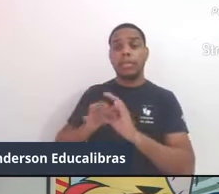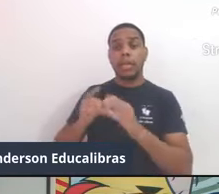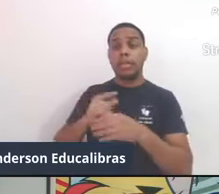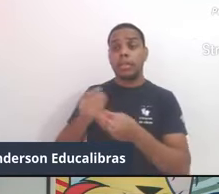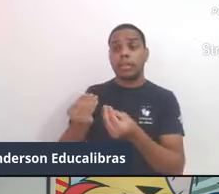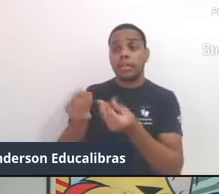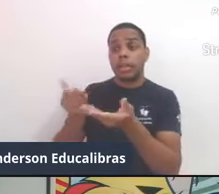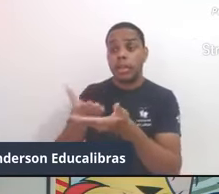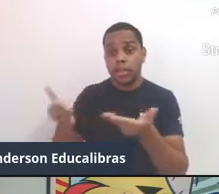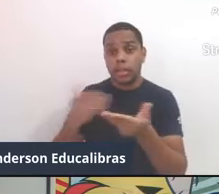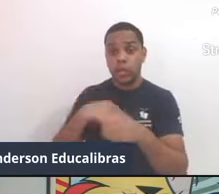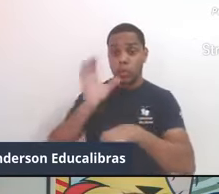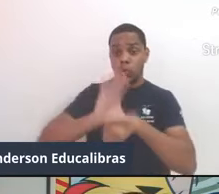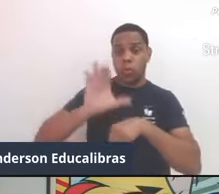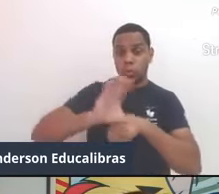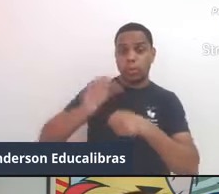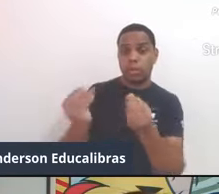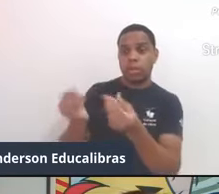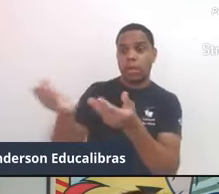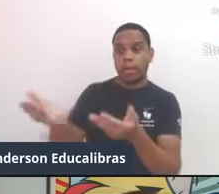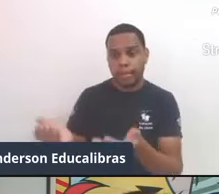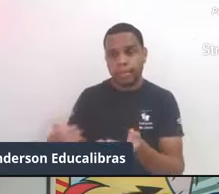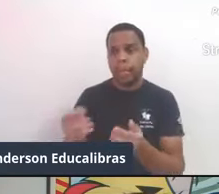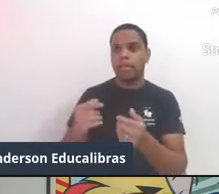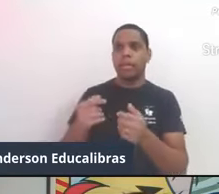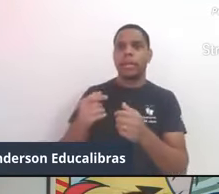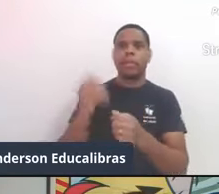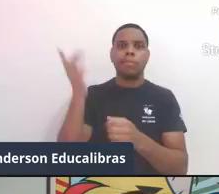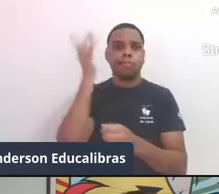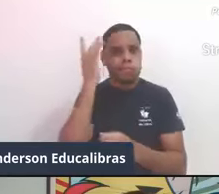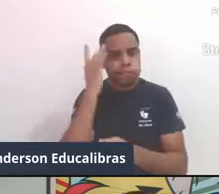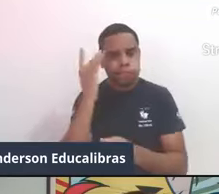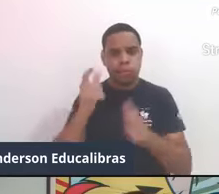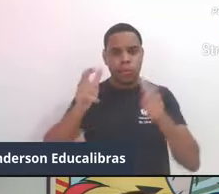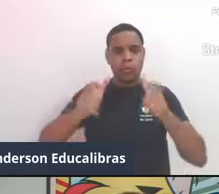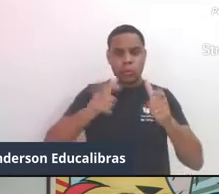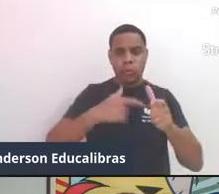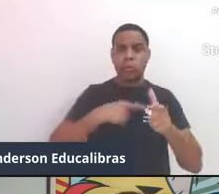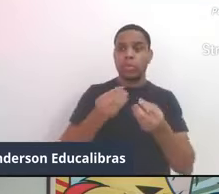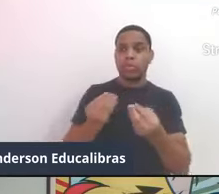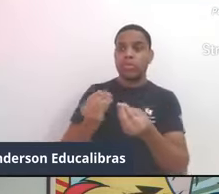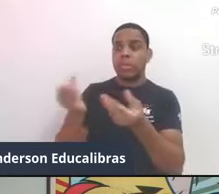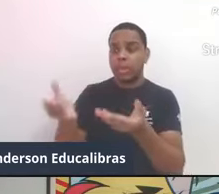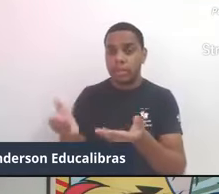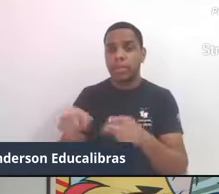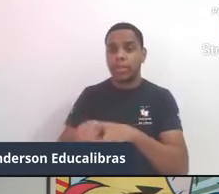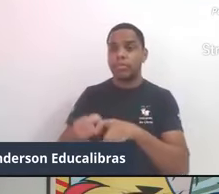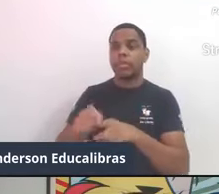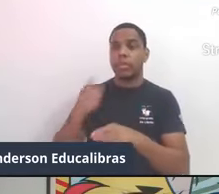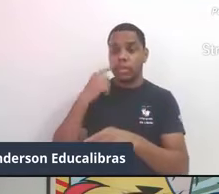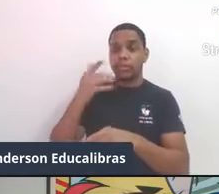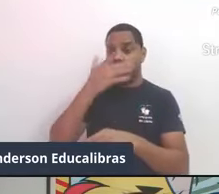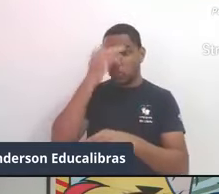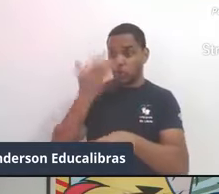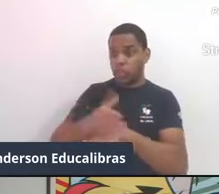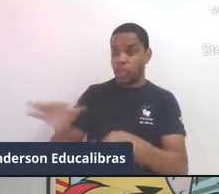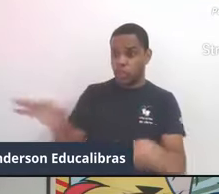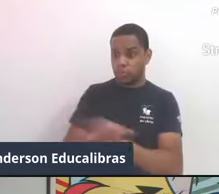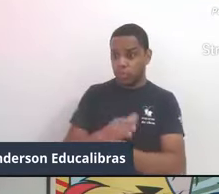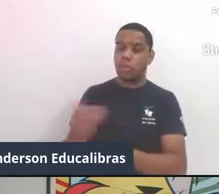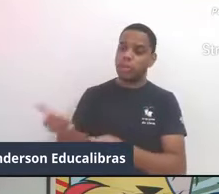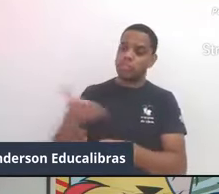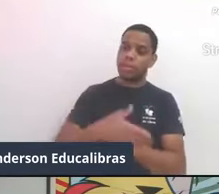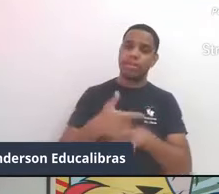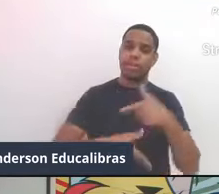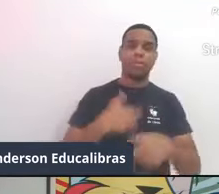fornecer a capacitação, fornecer todo o conhecimento e a infraestrutura necessária e absorver essa mão de obra treinada, né?